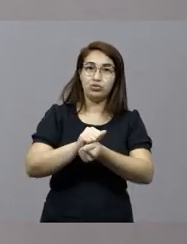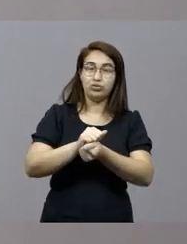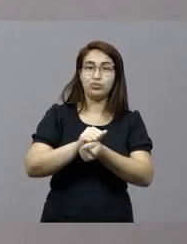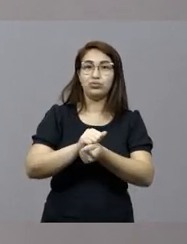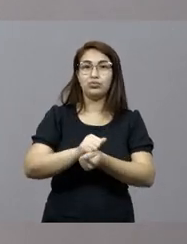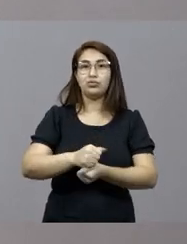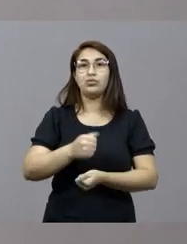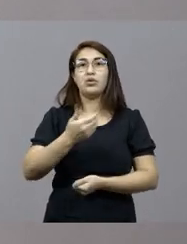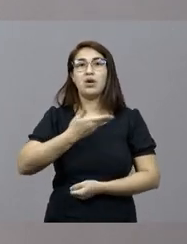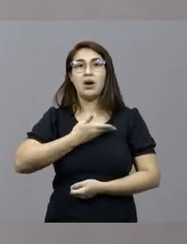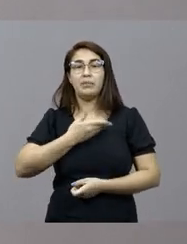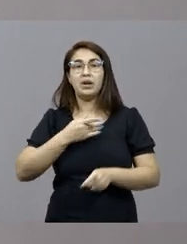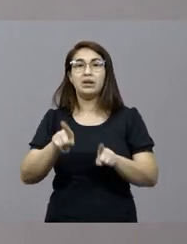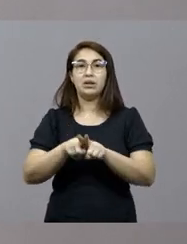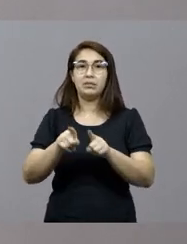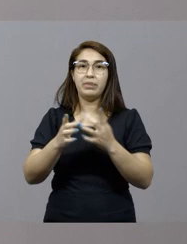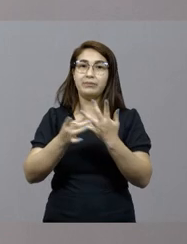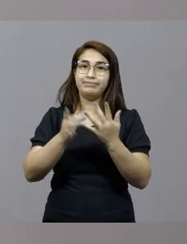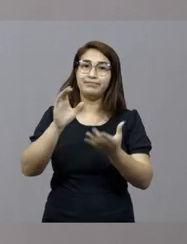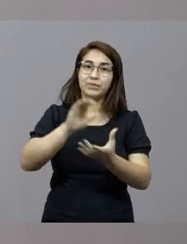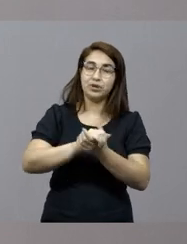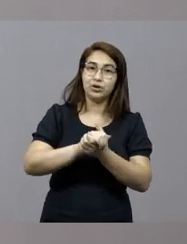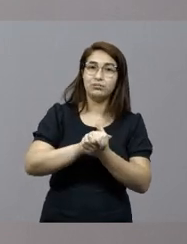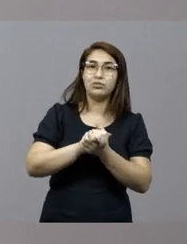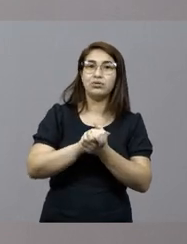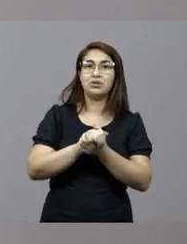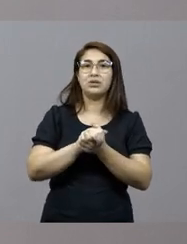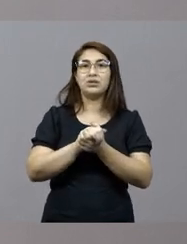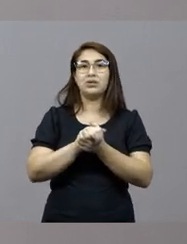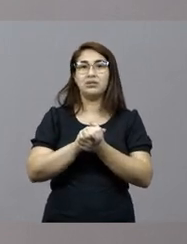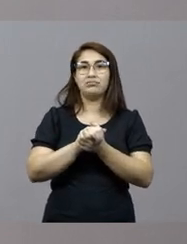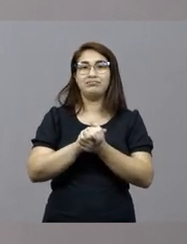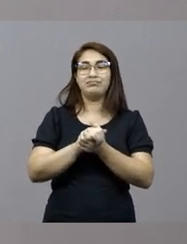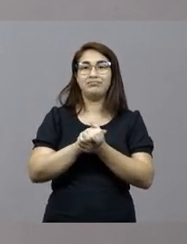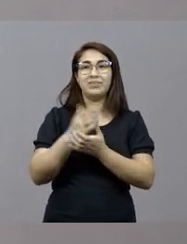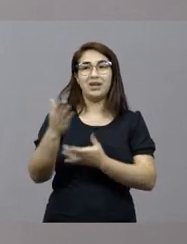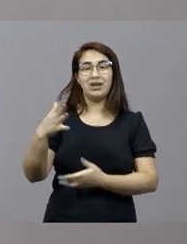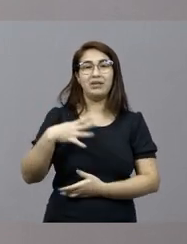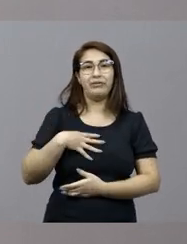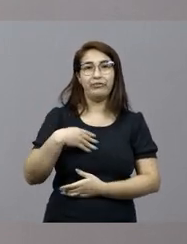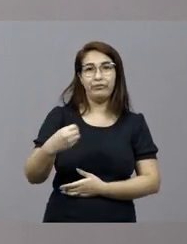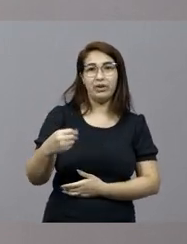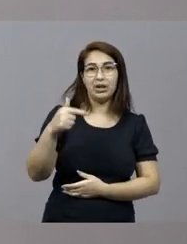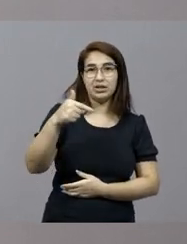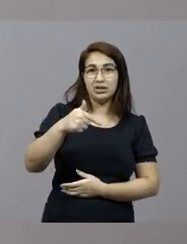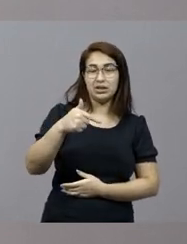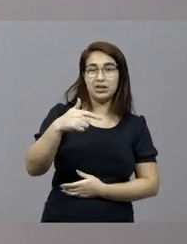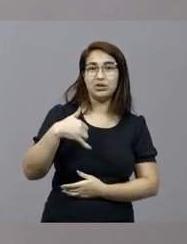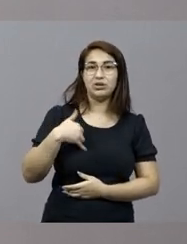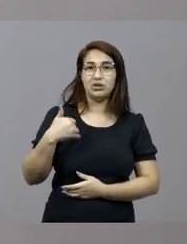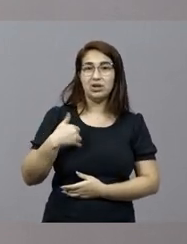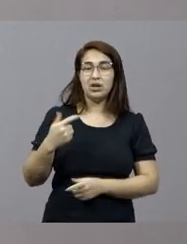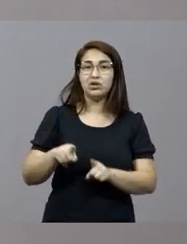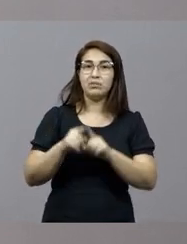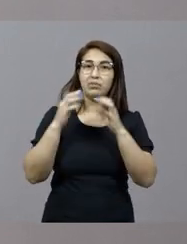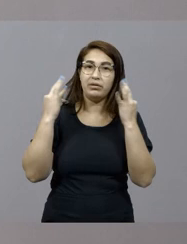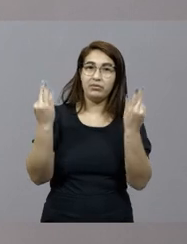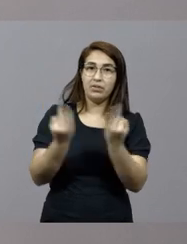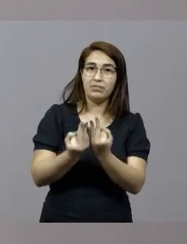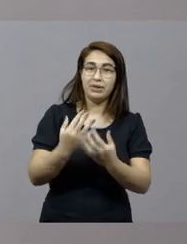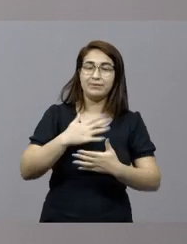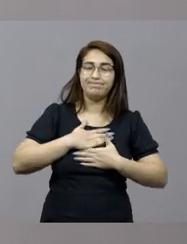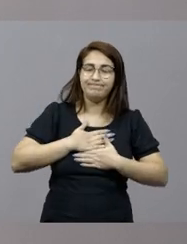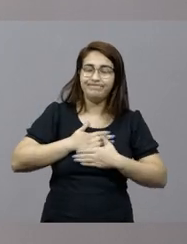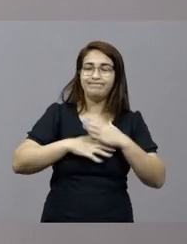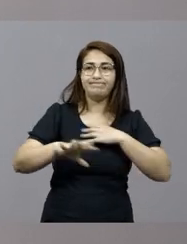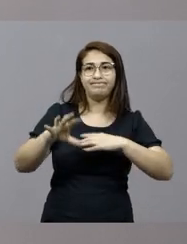esposa, deixando familiares, amigos, uma filha de 7 anos. Meus sinceros sentimentos, que Deus